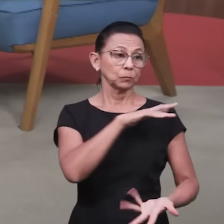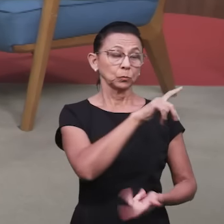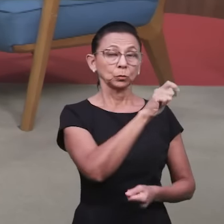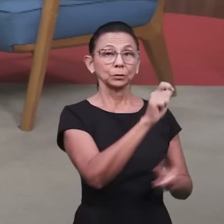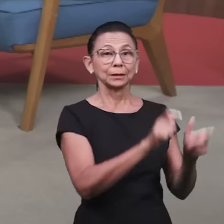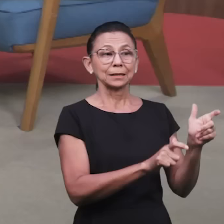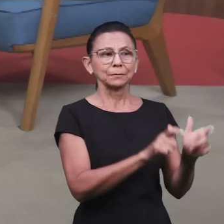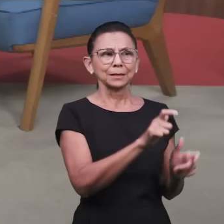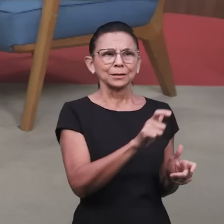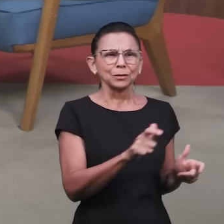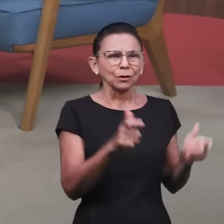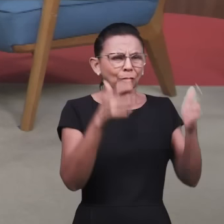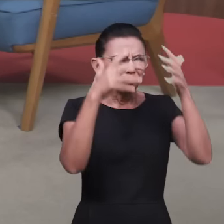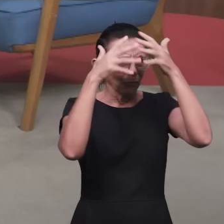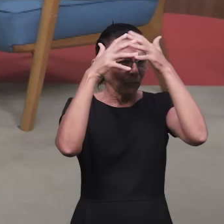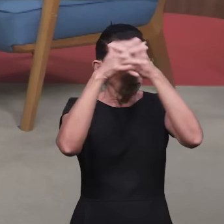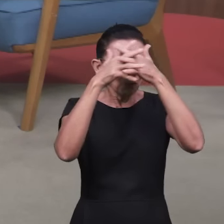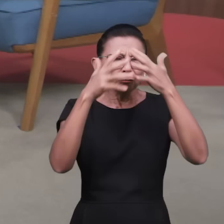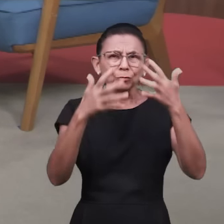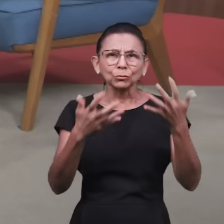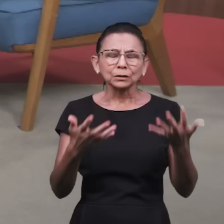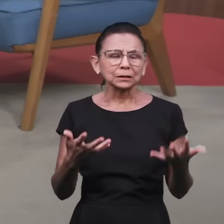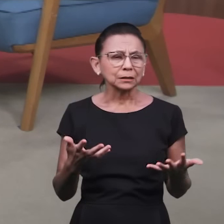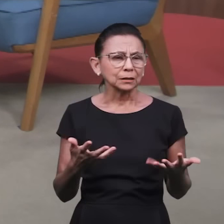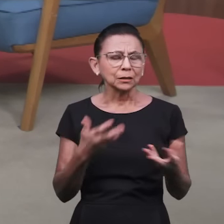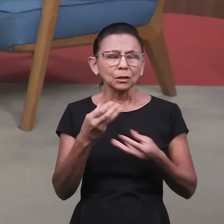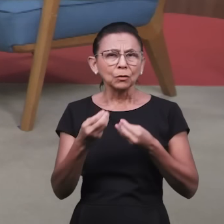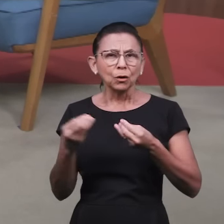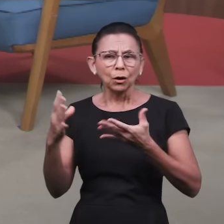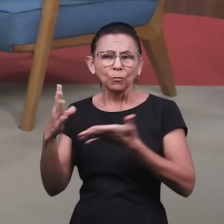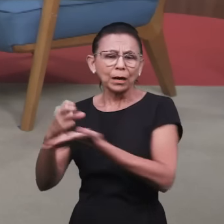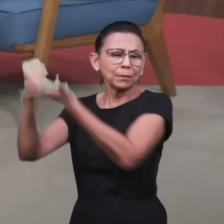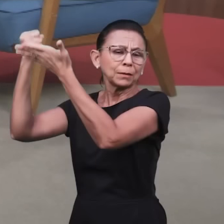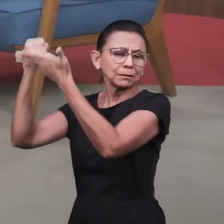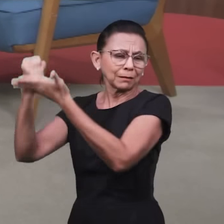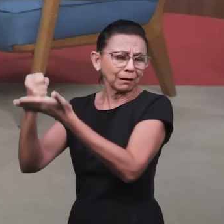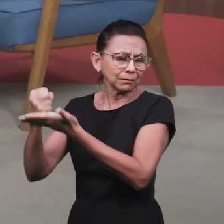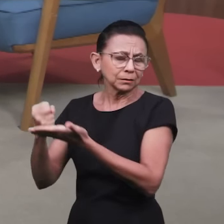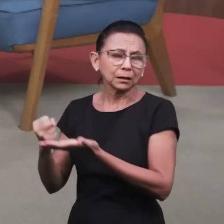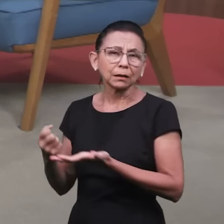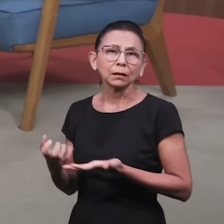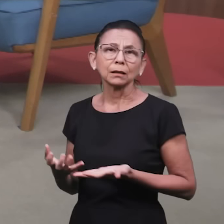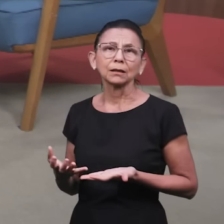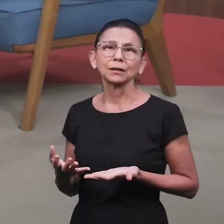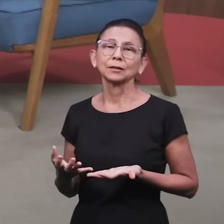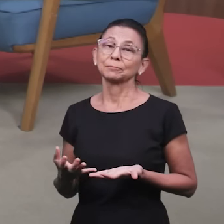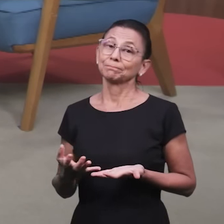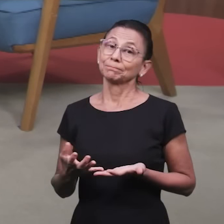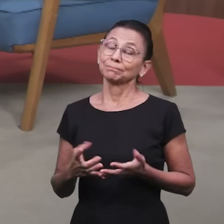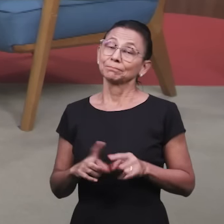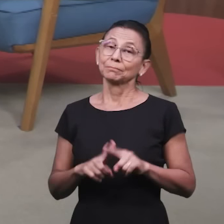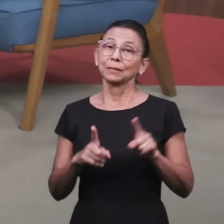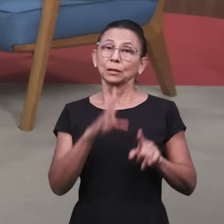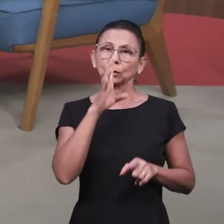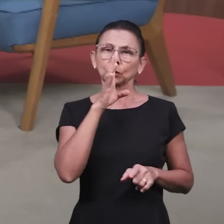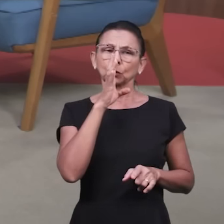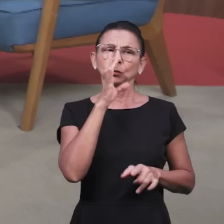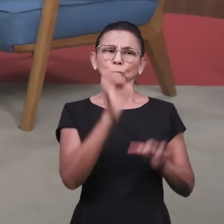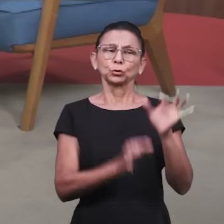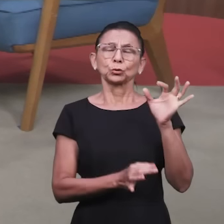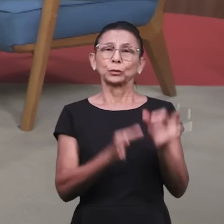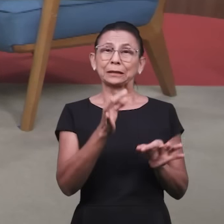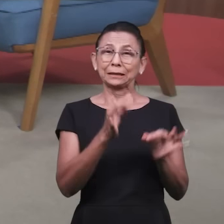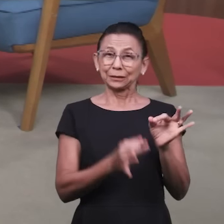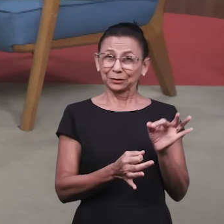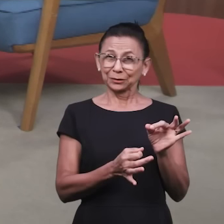confusão por não entender ou não aceitar que a igreja fiel foi retirada desta terra. Maior o juízo,